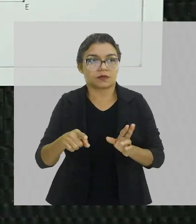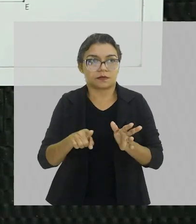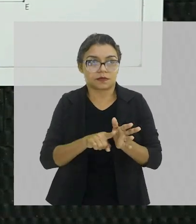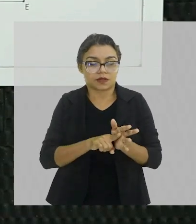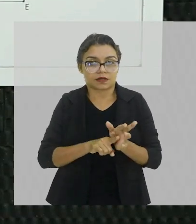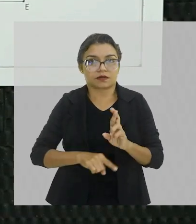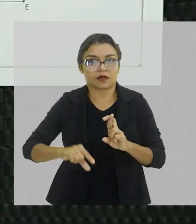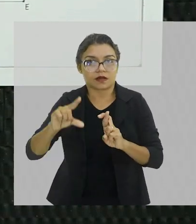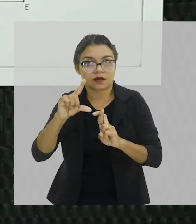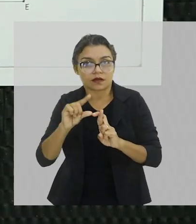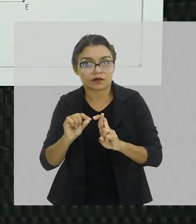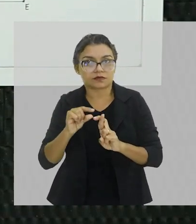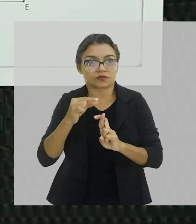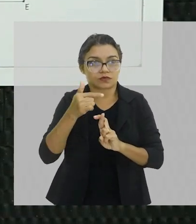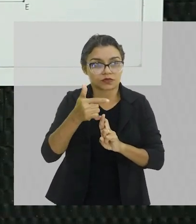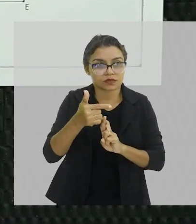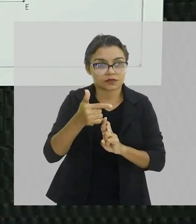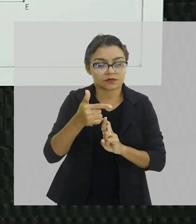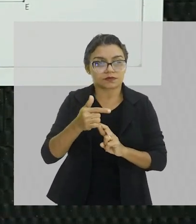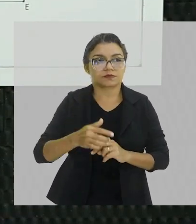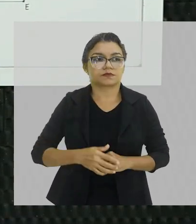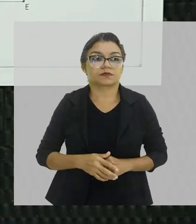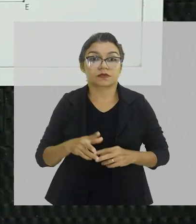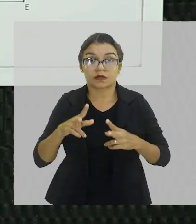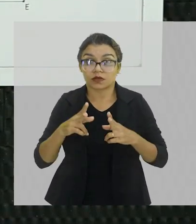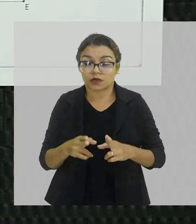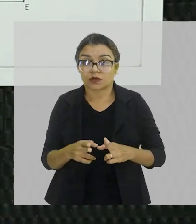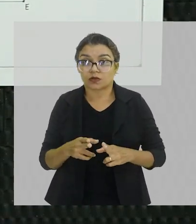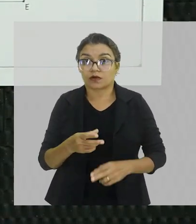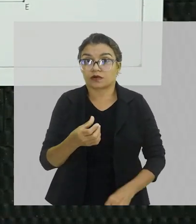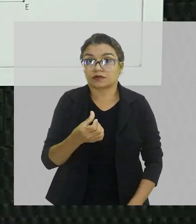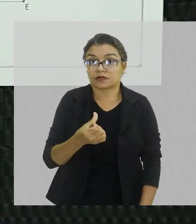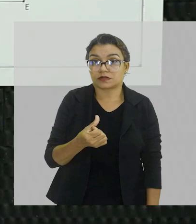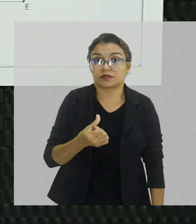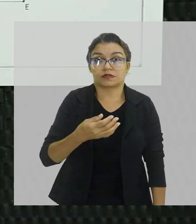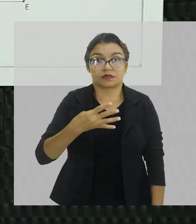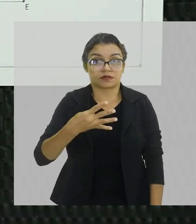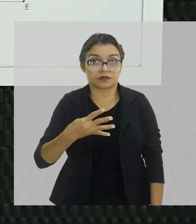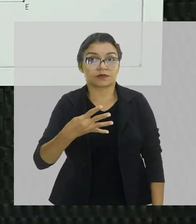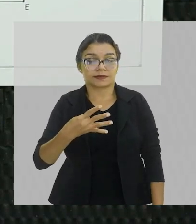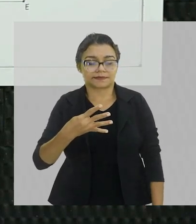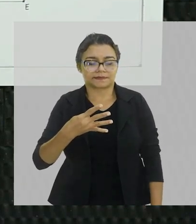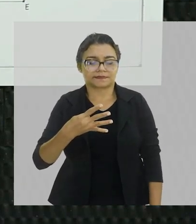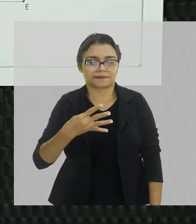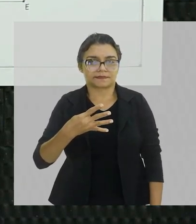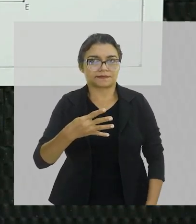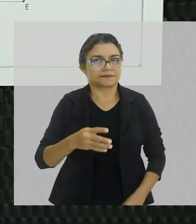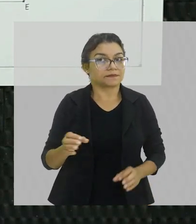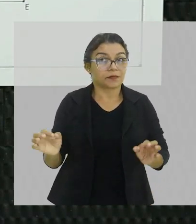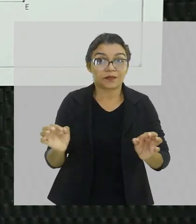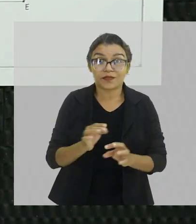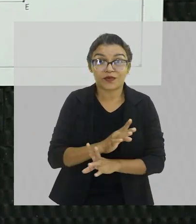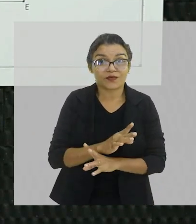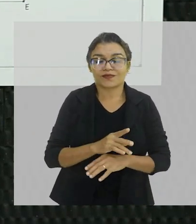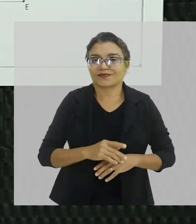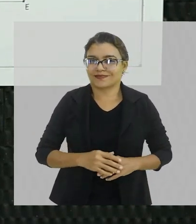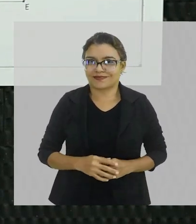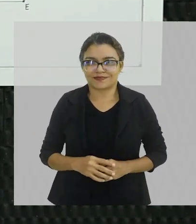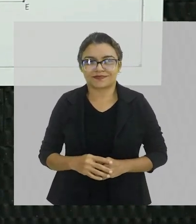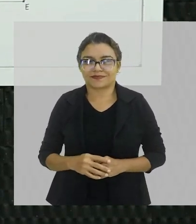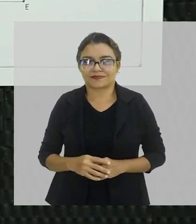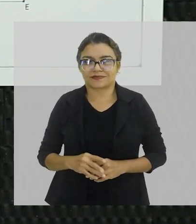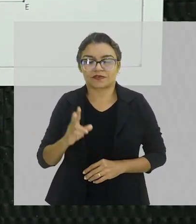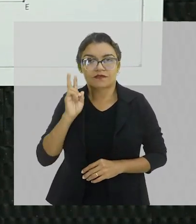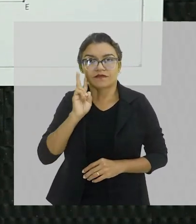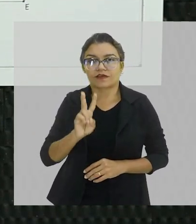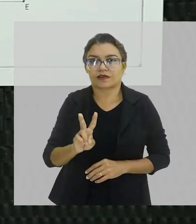menos Rzinho ao quadrado igual a 64. Pronto, turminha. Olha